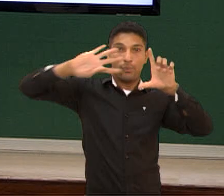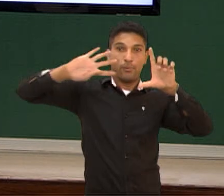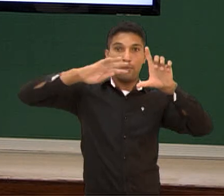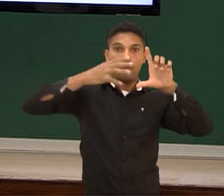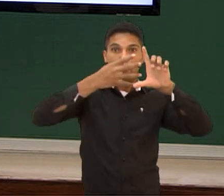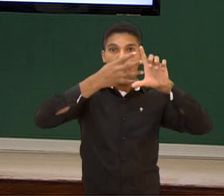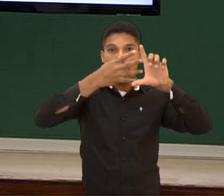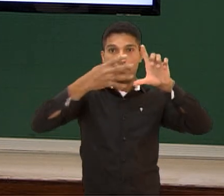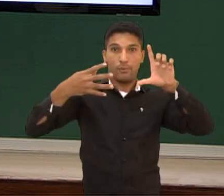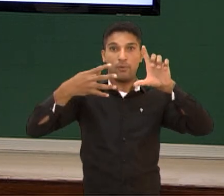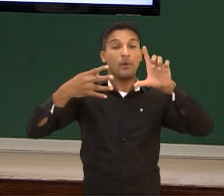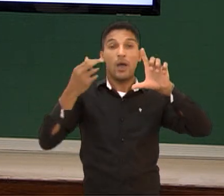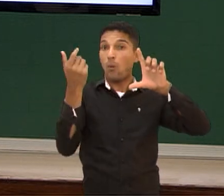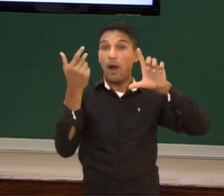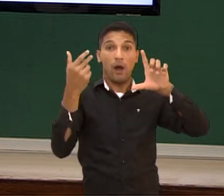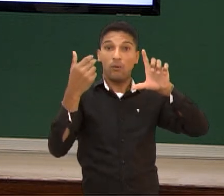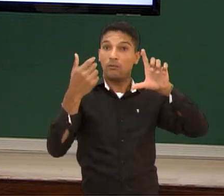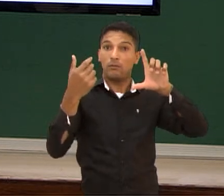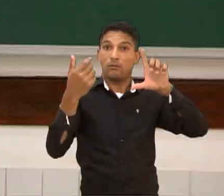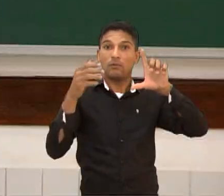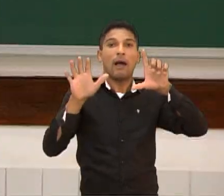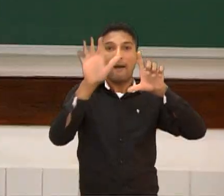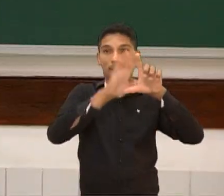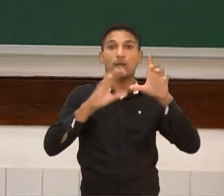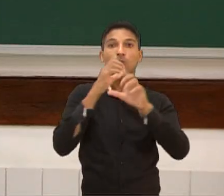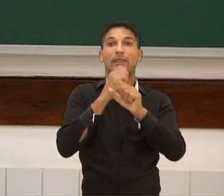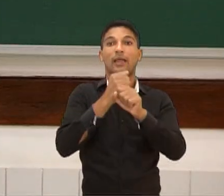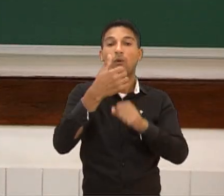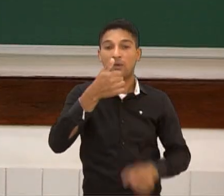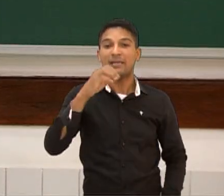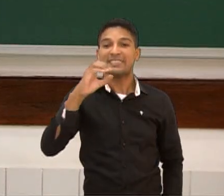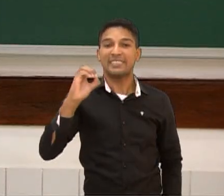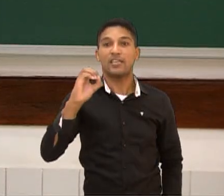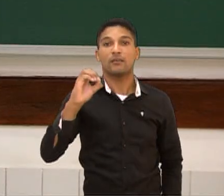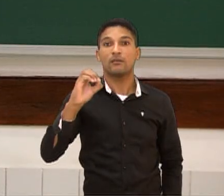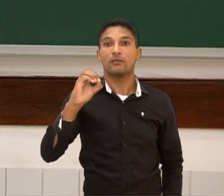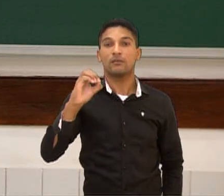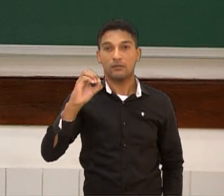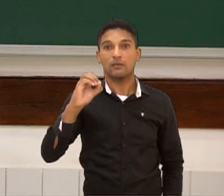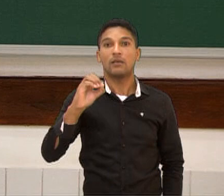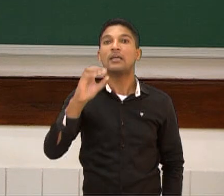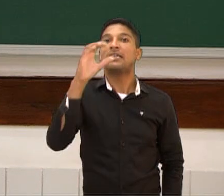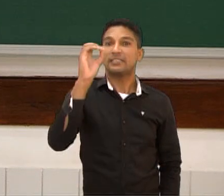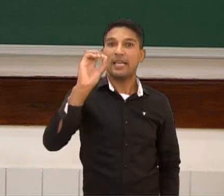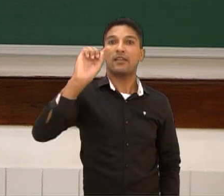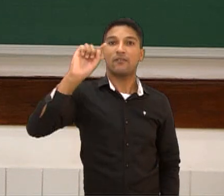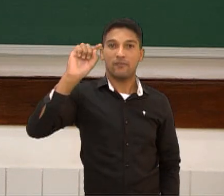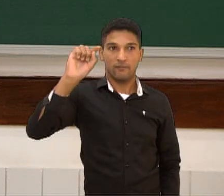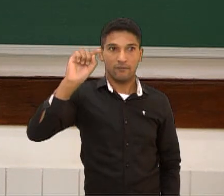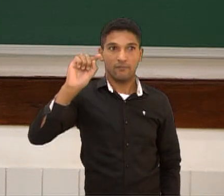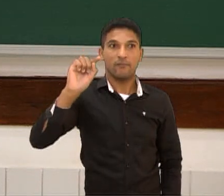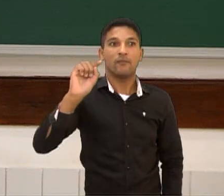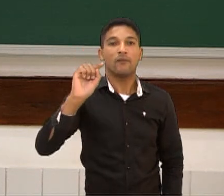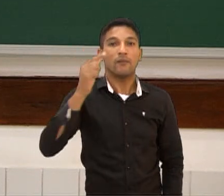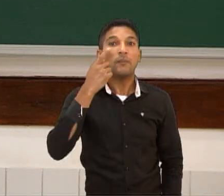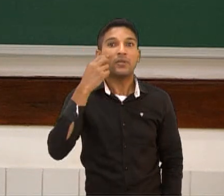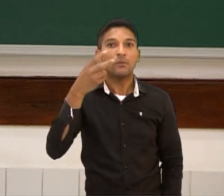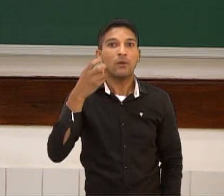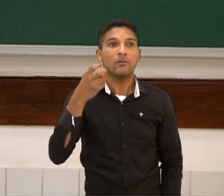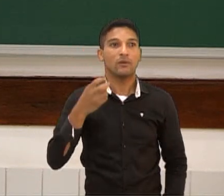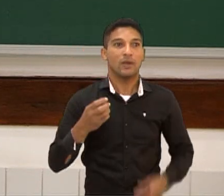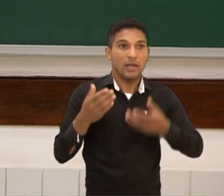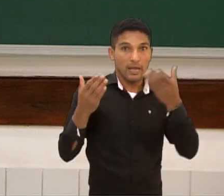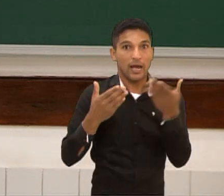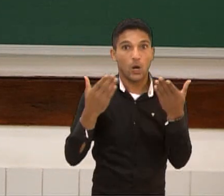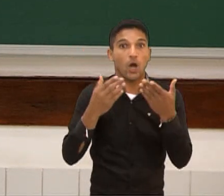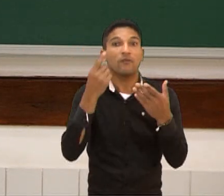A mesma, certo? Então, agora a gente vai praticar um pouquinho. Praticar o quê? Vamos identificar quais são as